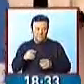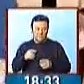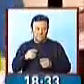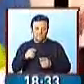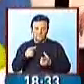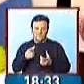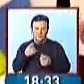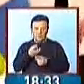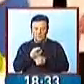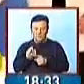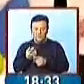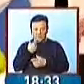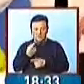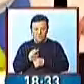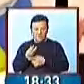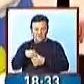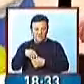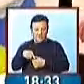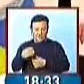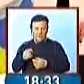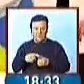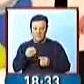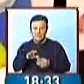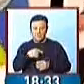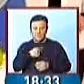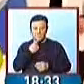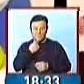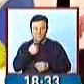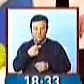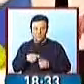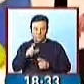que tem muito conteúdo. Os meninos vão perceber que vamos prender